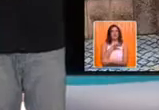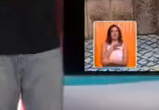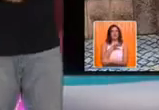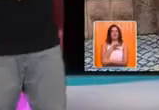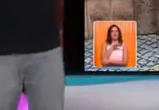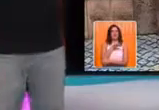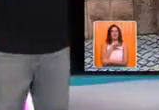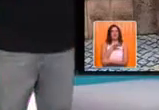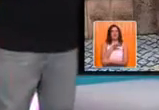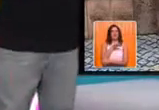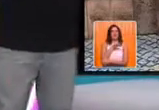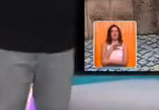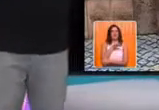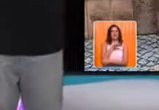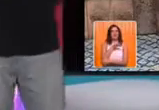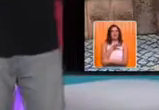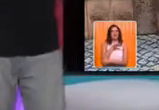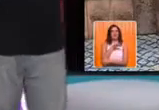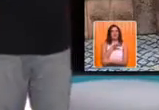ao Facebook